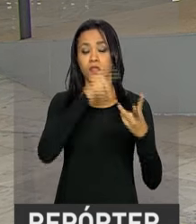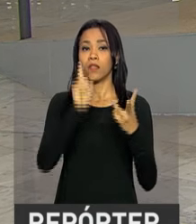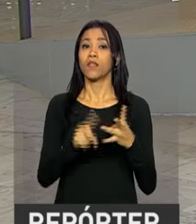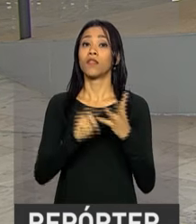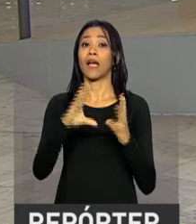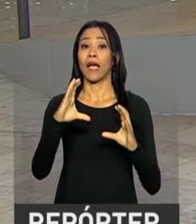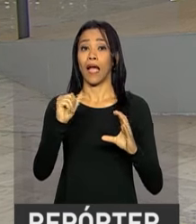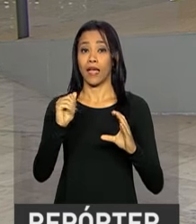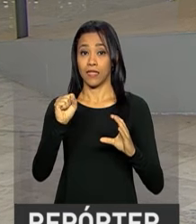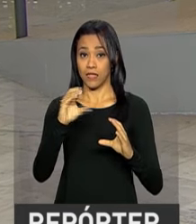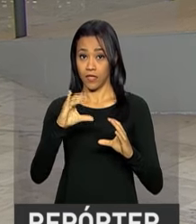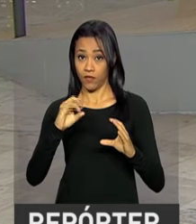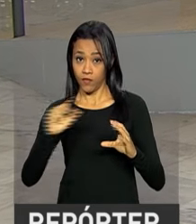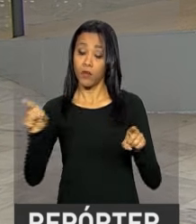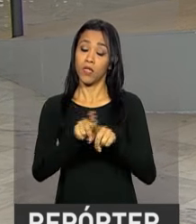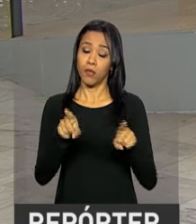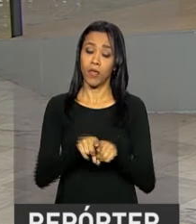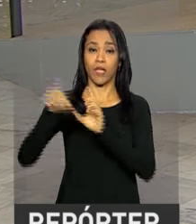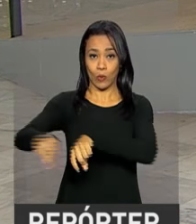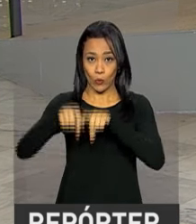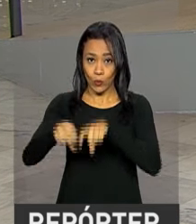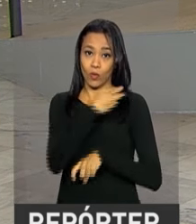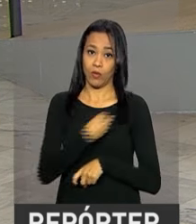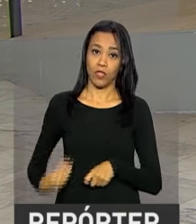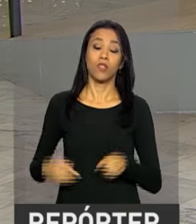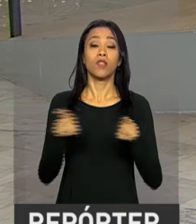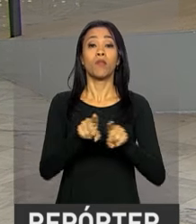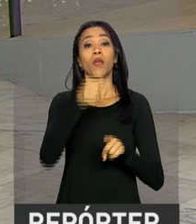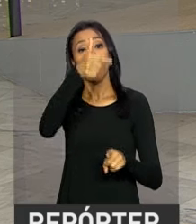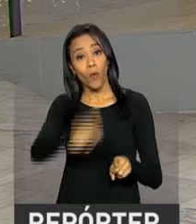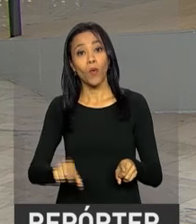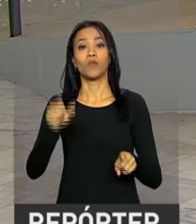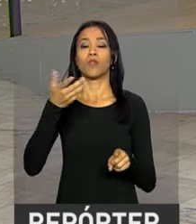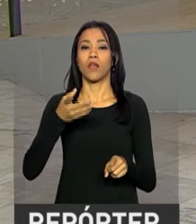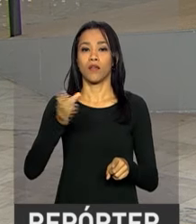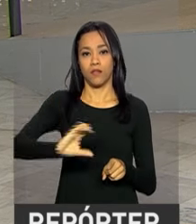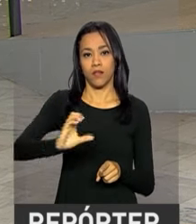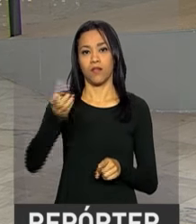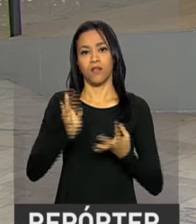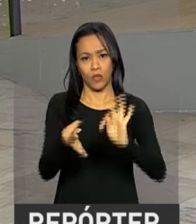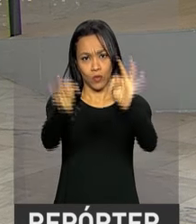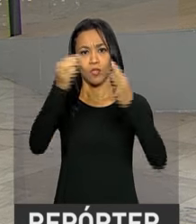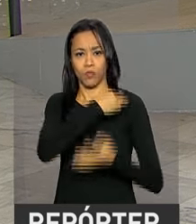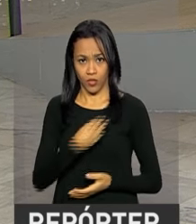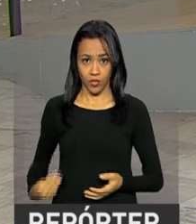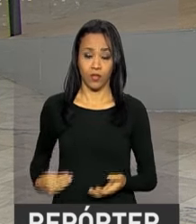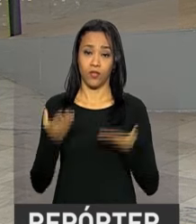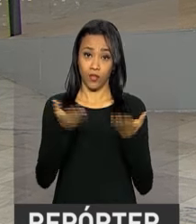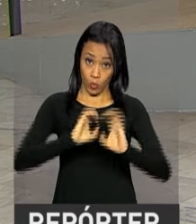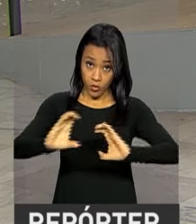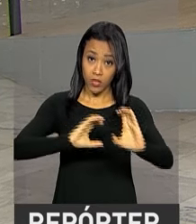padila e ainda Os ministros da Agricultura blairo Mag e também Gilberto Cassab da Ciência Tecnologia e inovações e comunicações